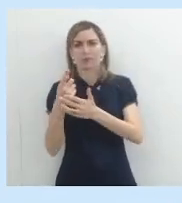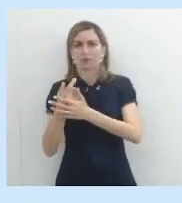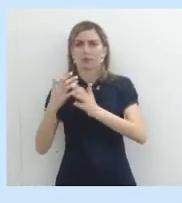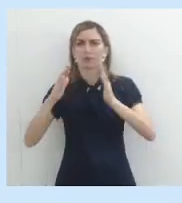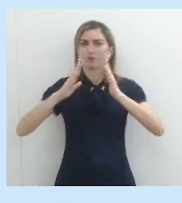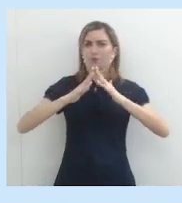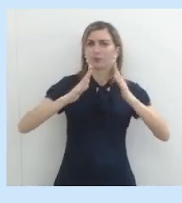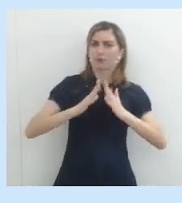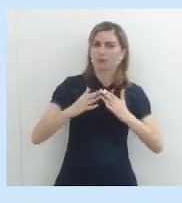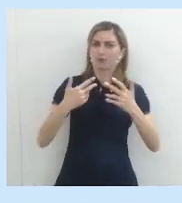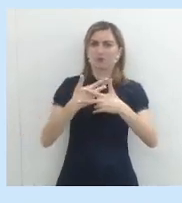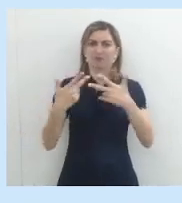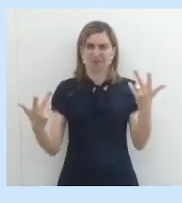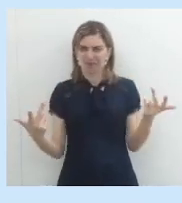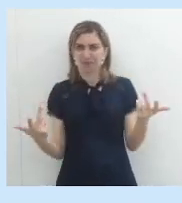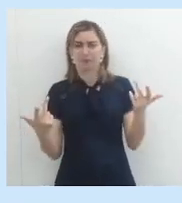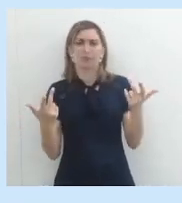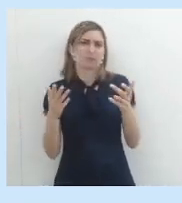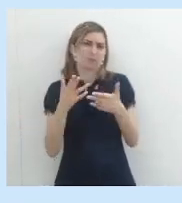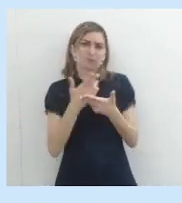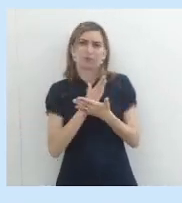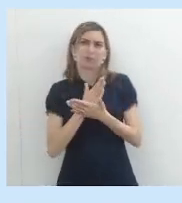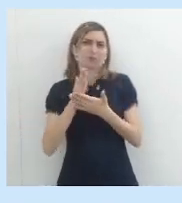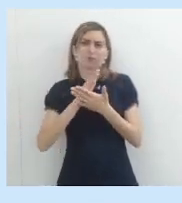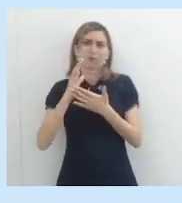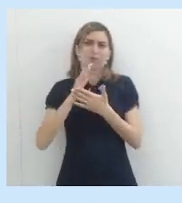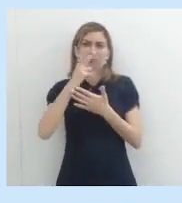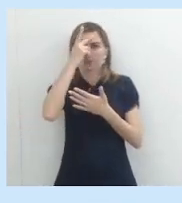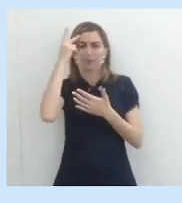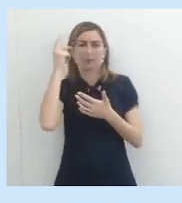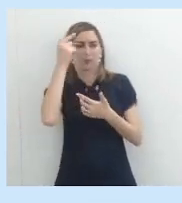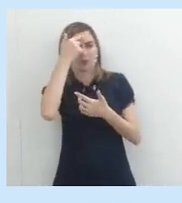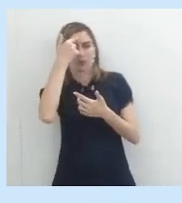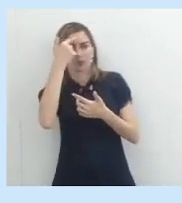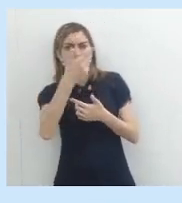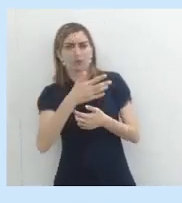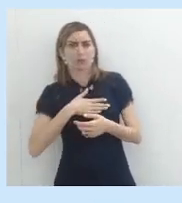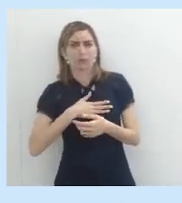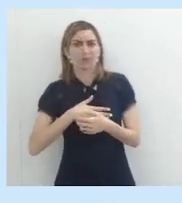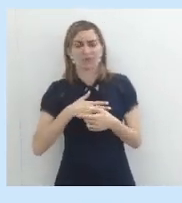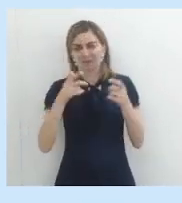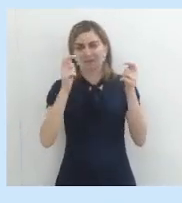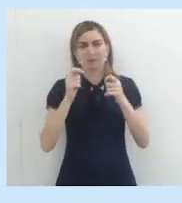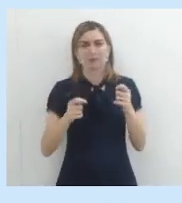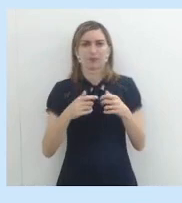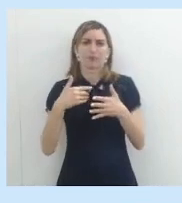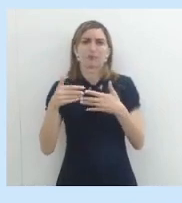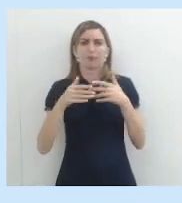casa, né? O que vai para algum colecionador, enfim, né? A galeria ela